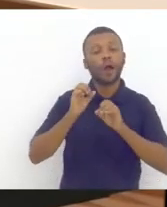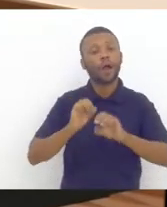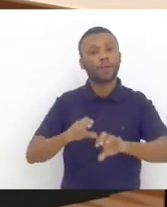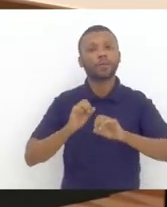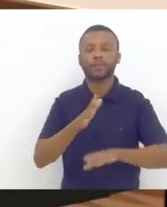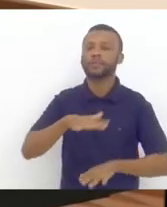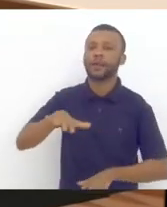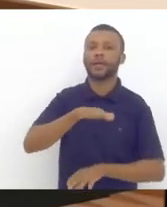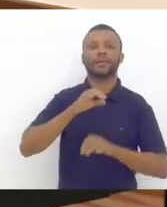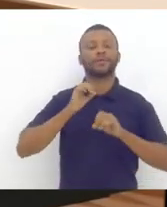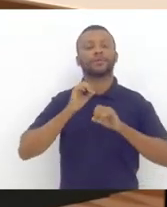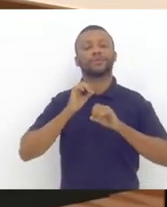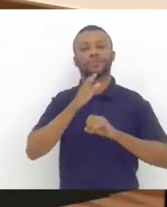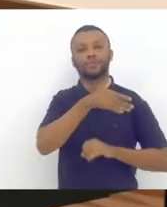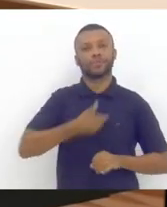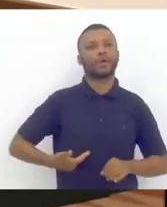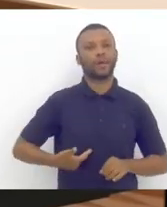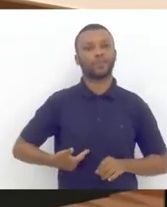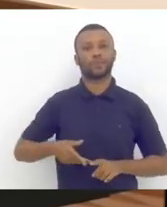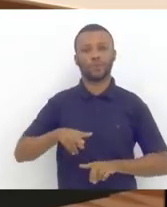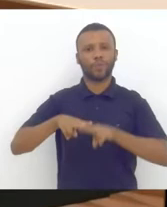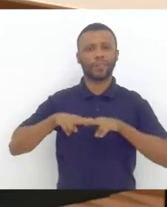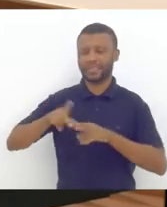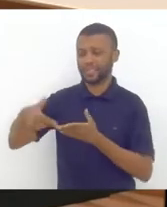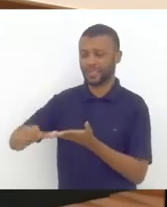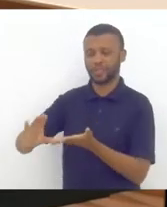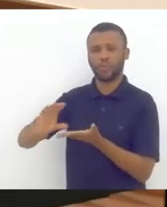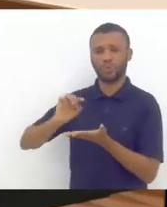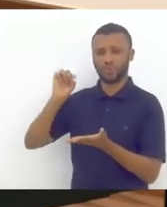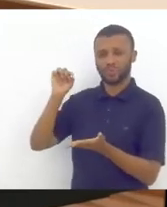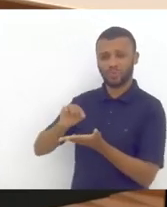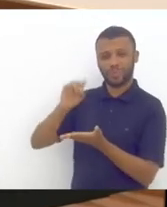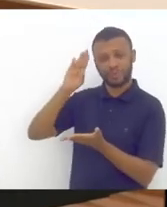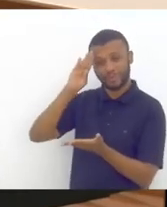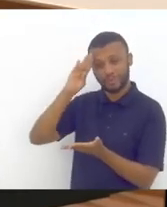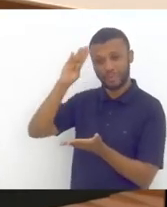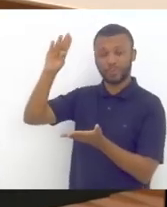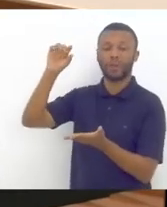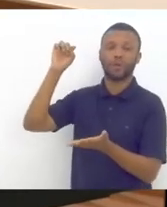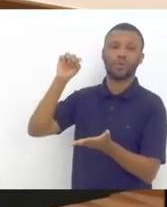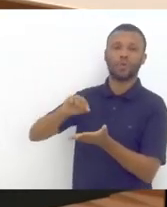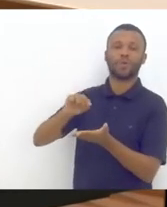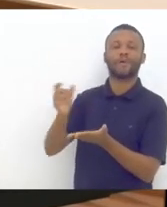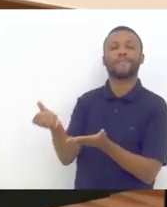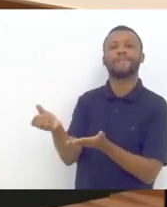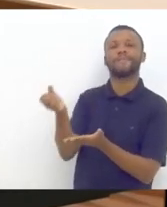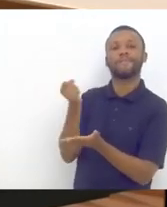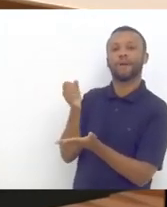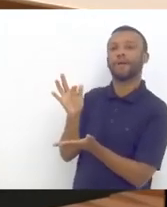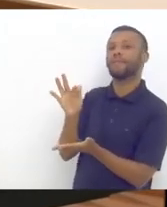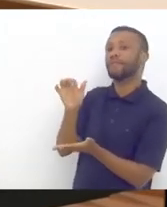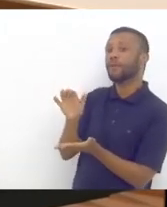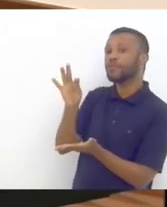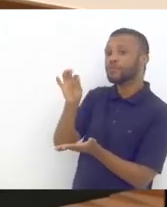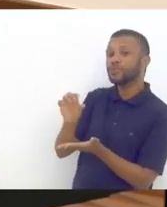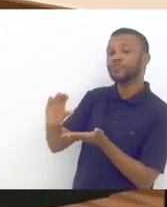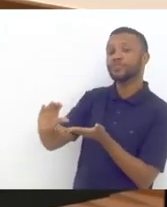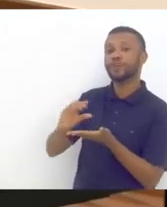Estado, frente a este recurso, que é uma das maiores fontes de recursos da educação, inclusive